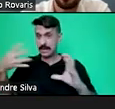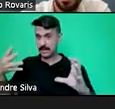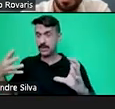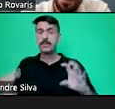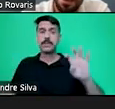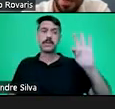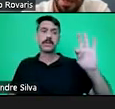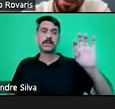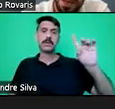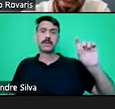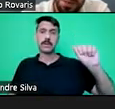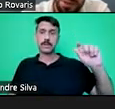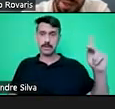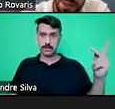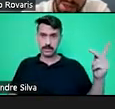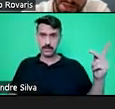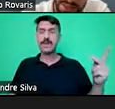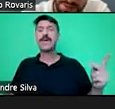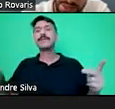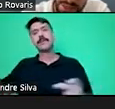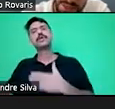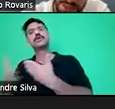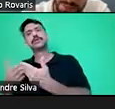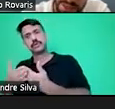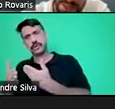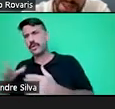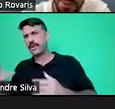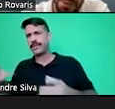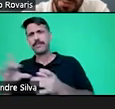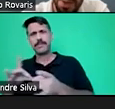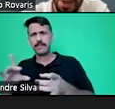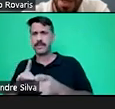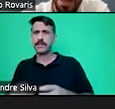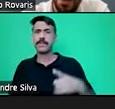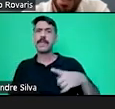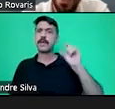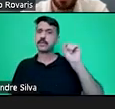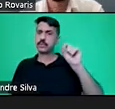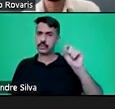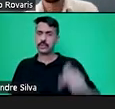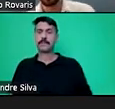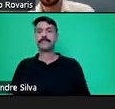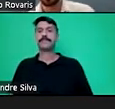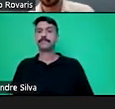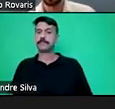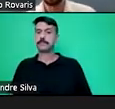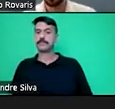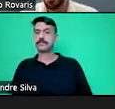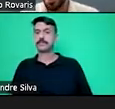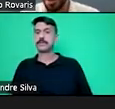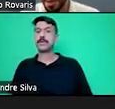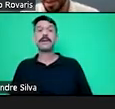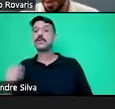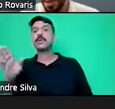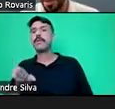TDAH também estão associadas com rendimento educacional, que é essa faixa aqui em azul. Só que nem todas vão para a mesma direção,